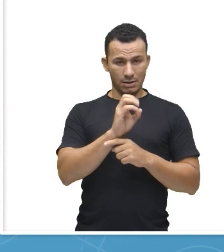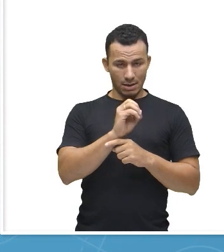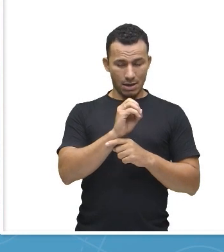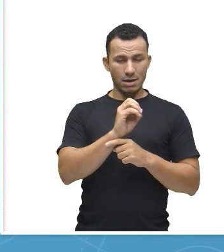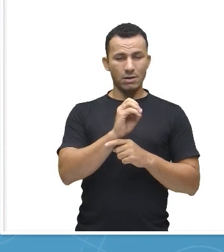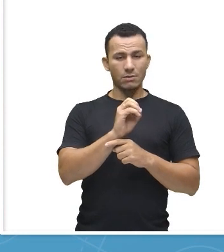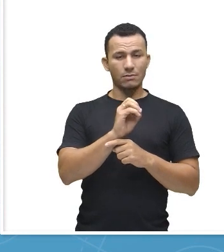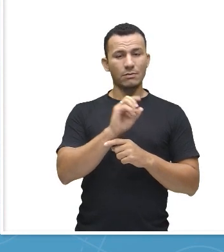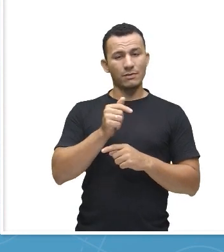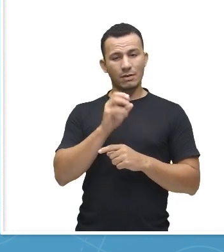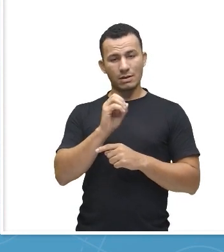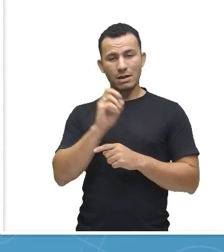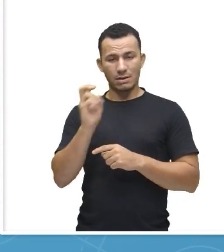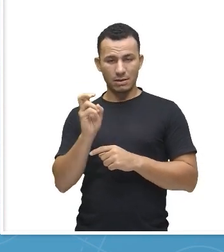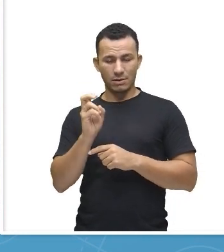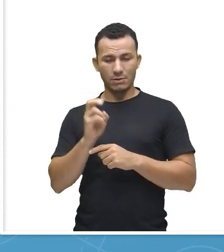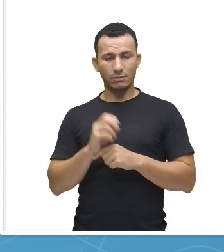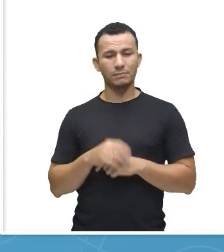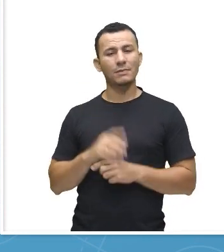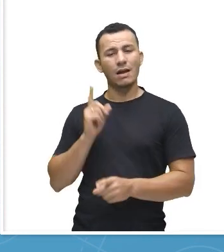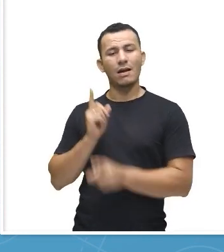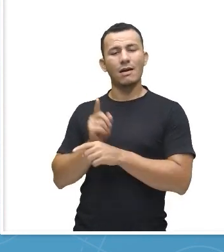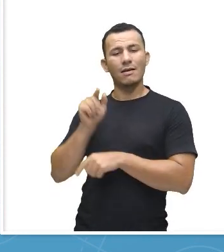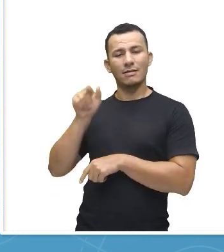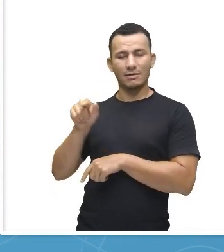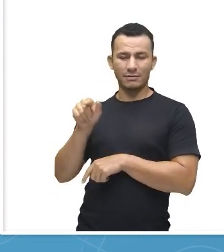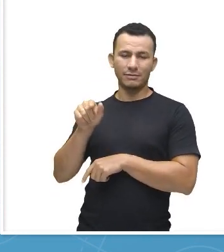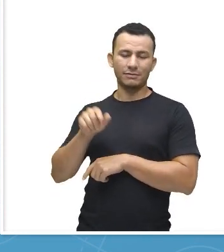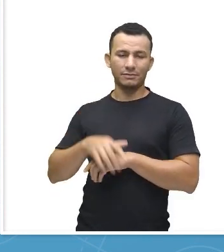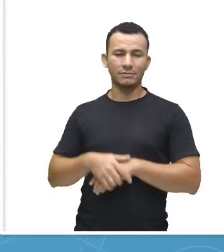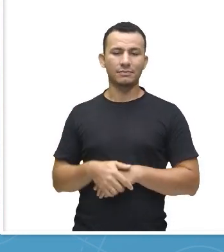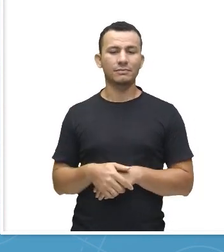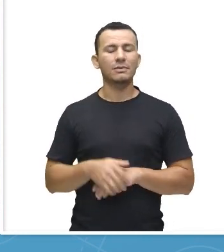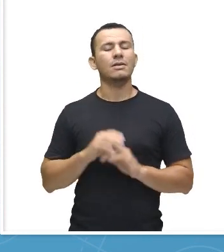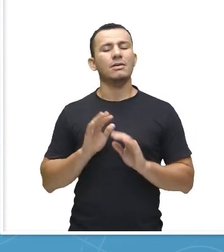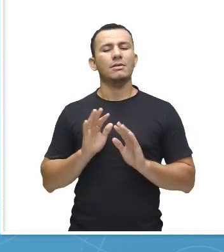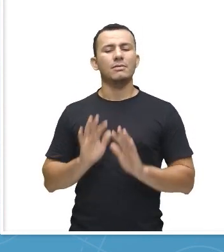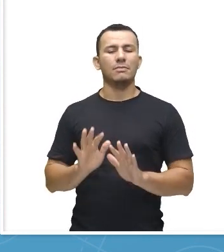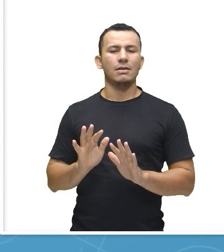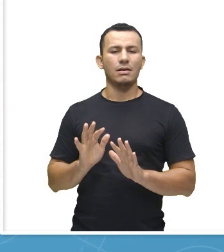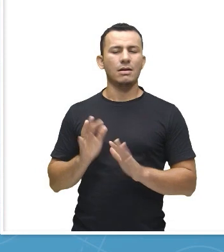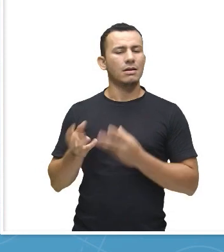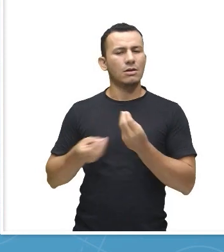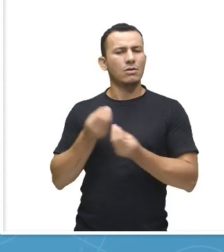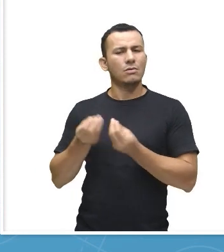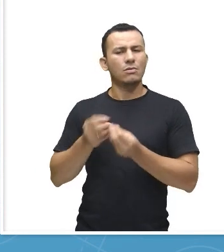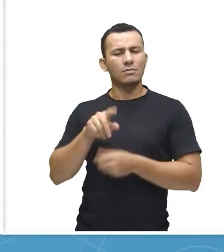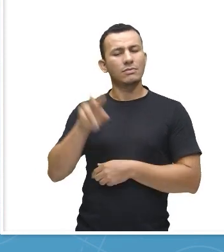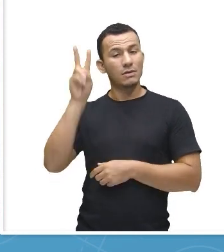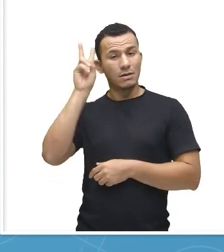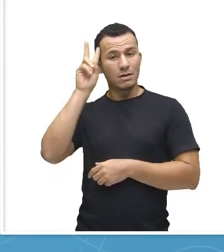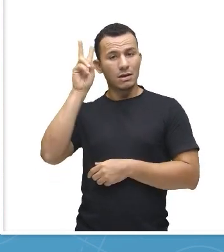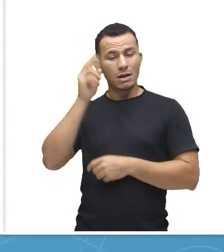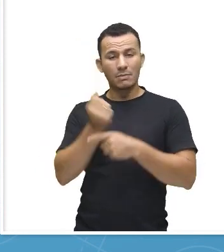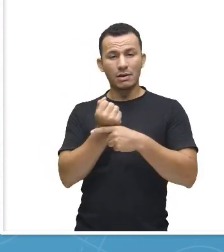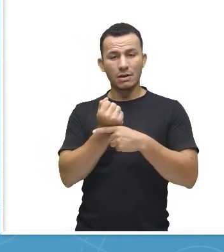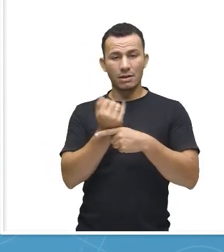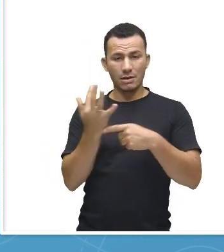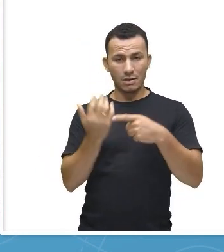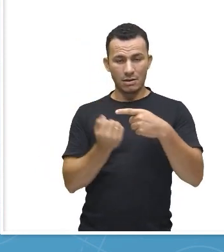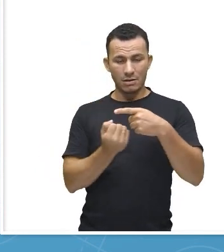0,05. Encontrou também, né, o número decimal. Mas como você lembra das